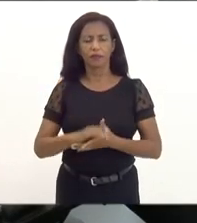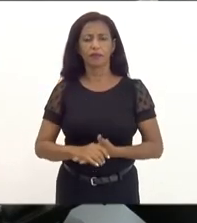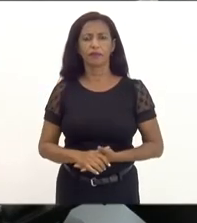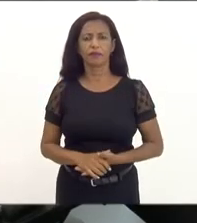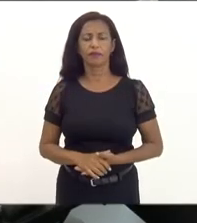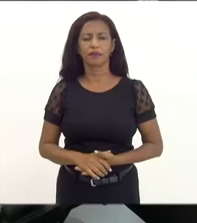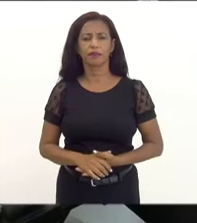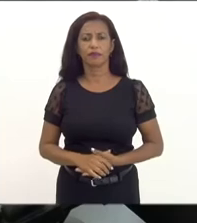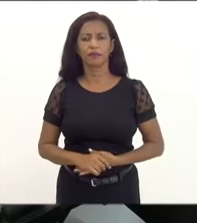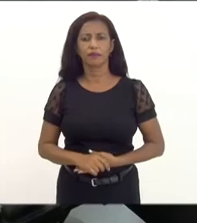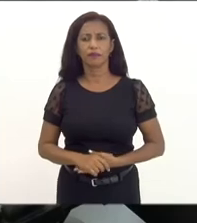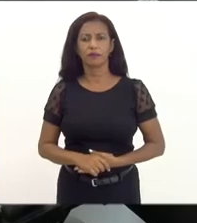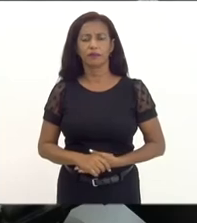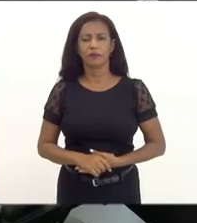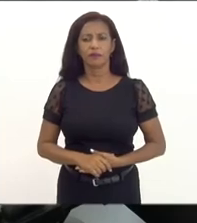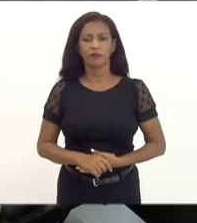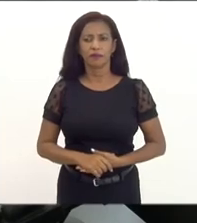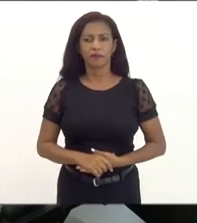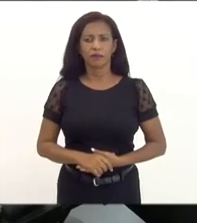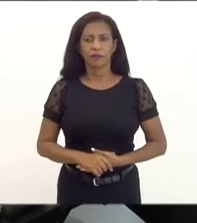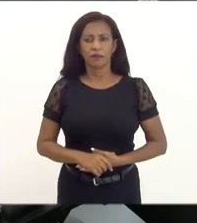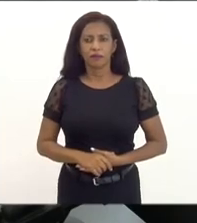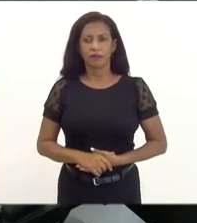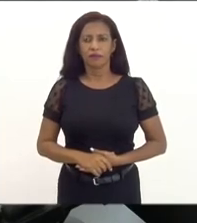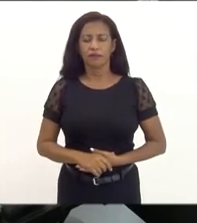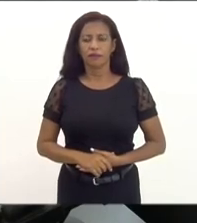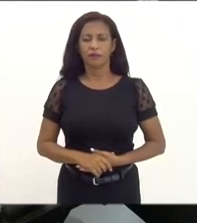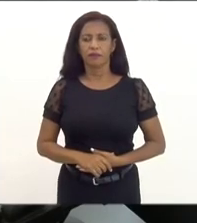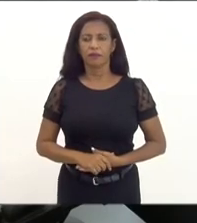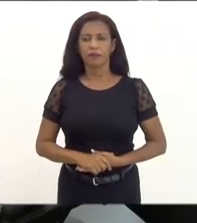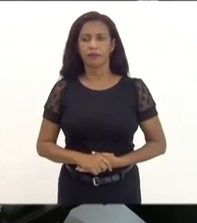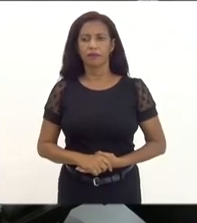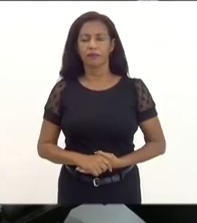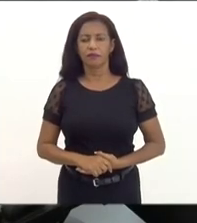alguma consideração final só